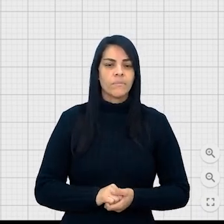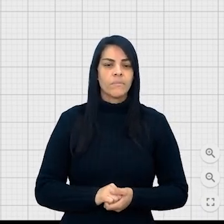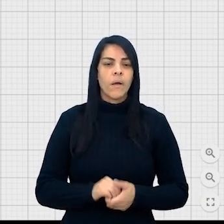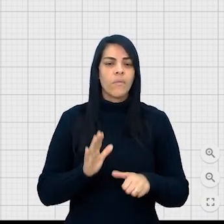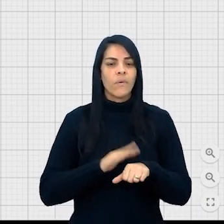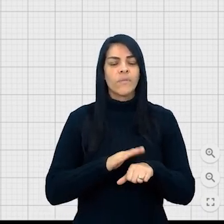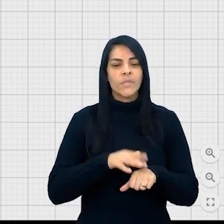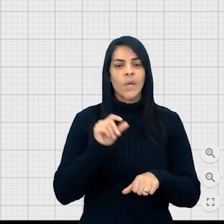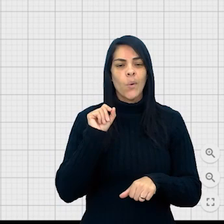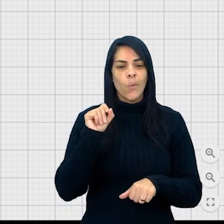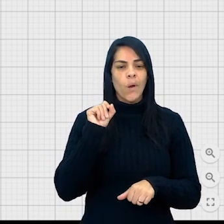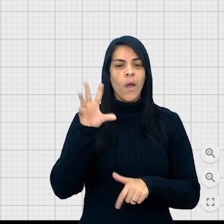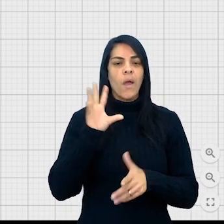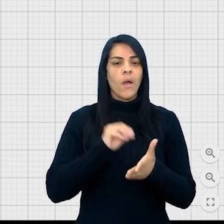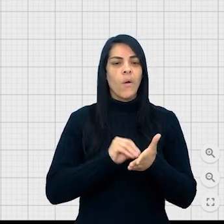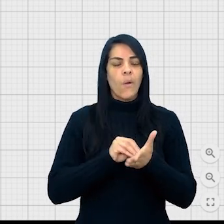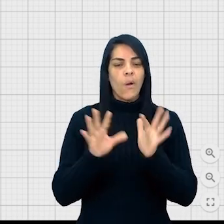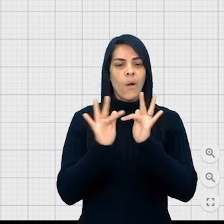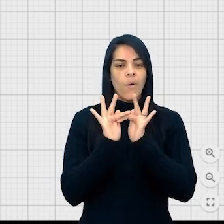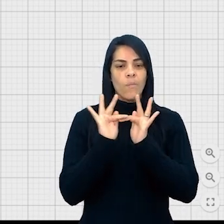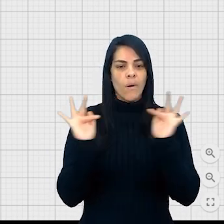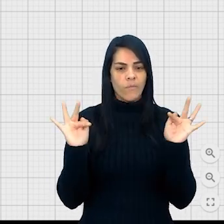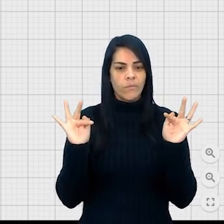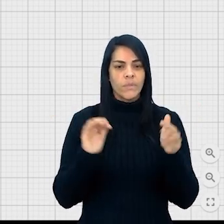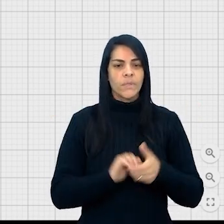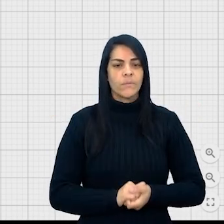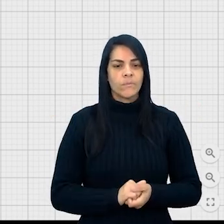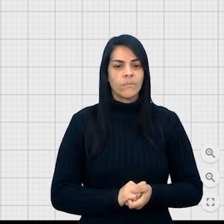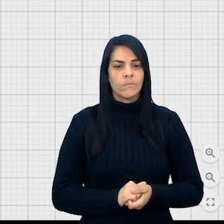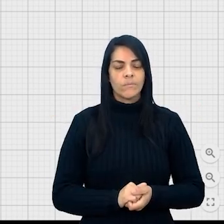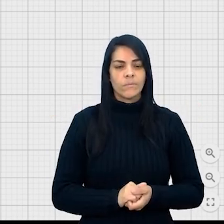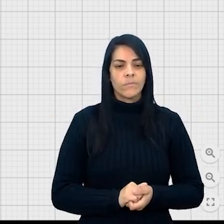vou colocar uma função